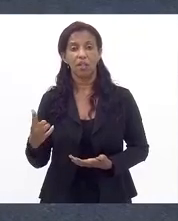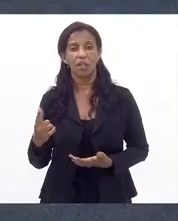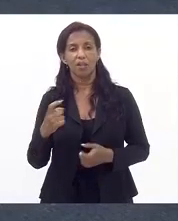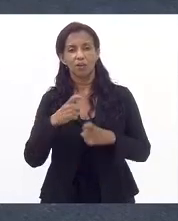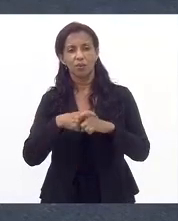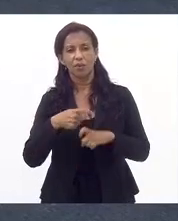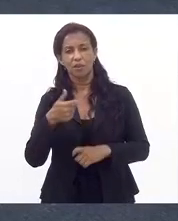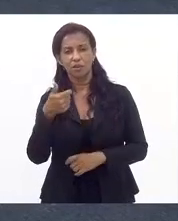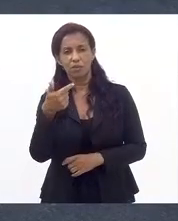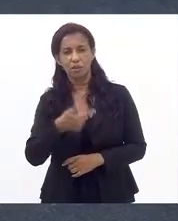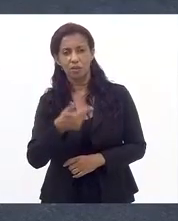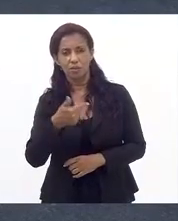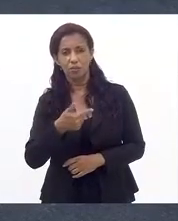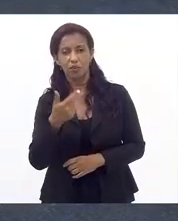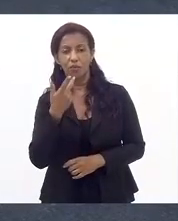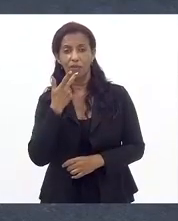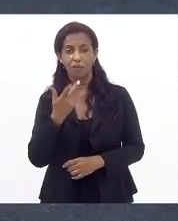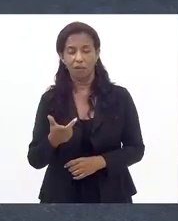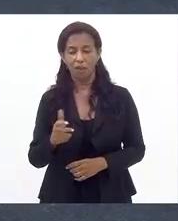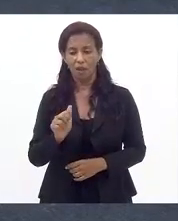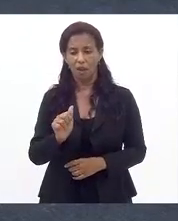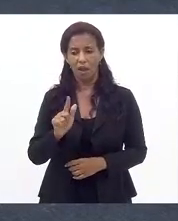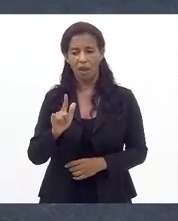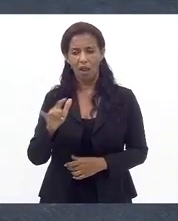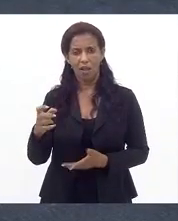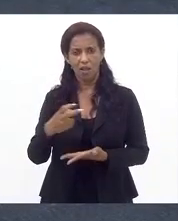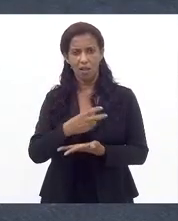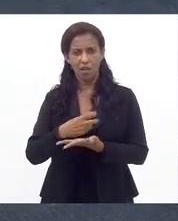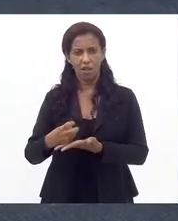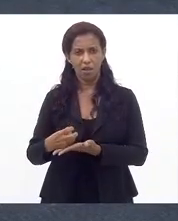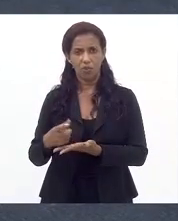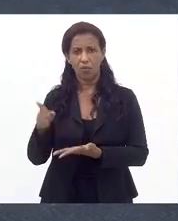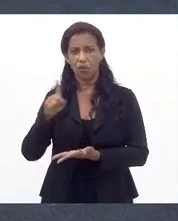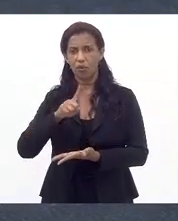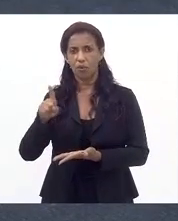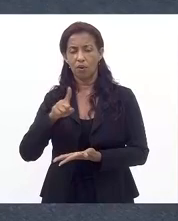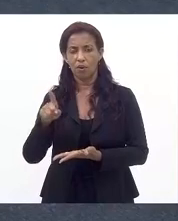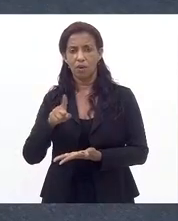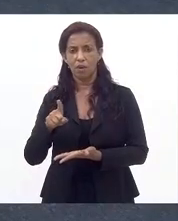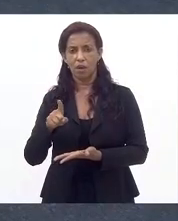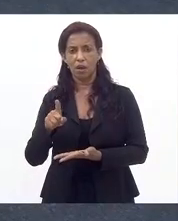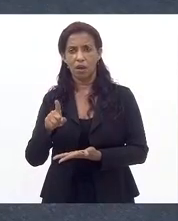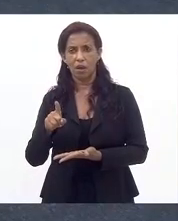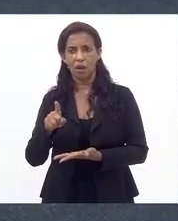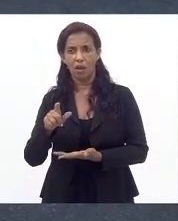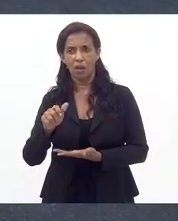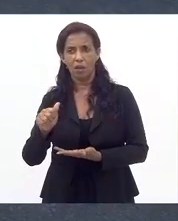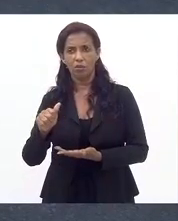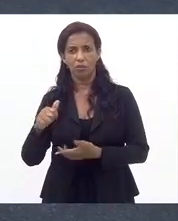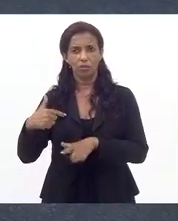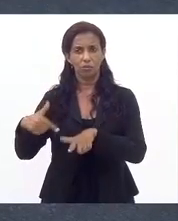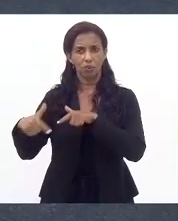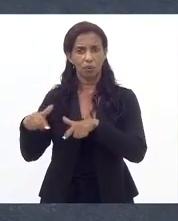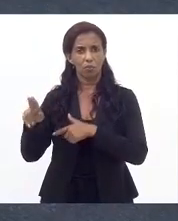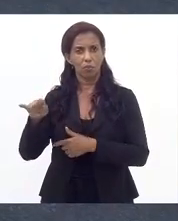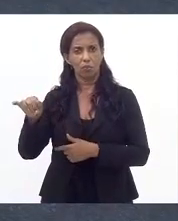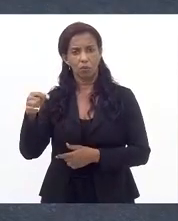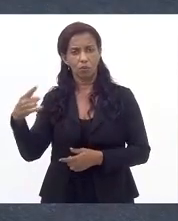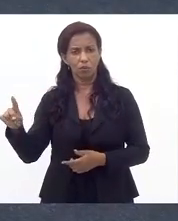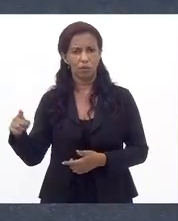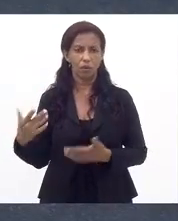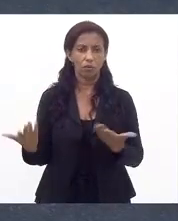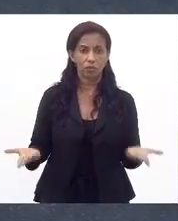2º do artigo 12 fala assim a alíquota de contribuição não inferior alíquota dos servidores da União um